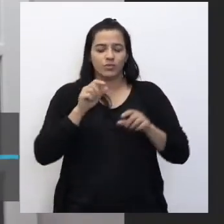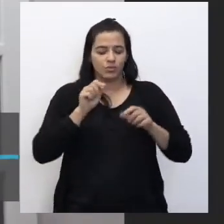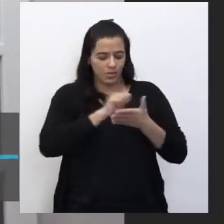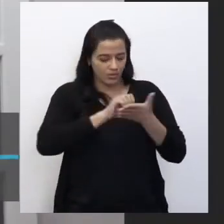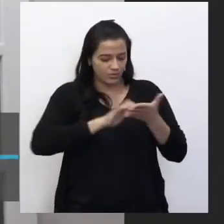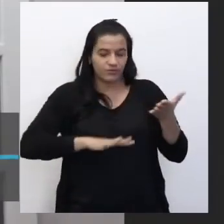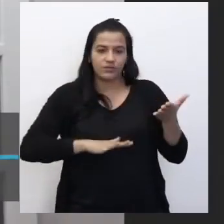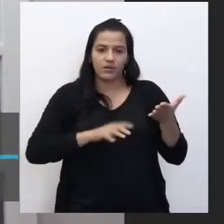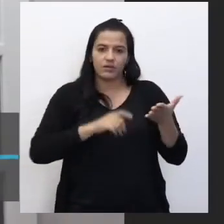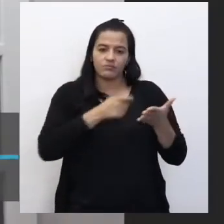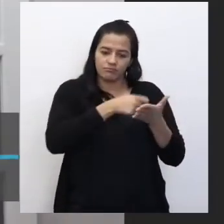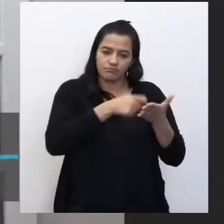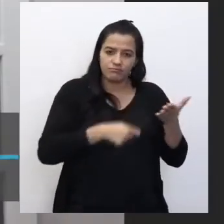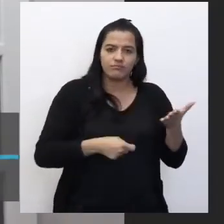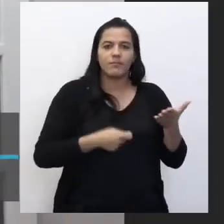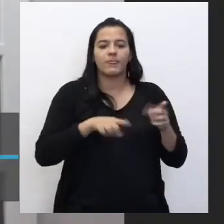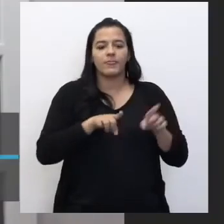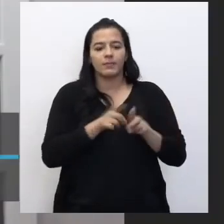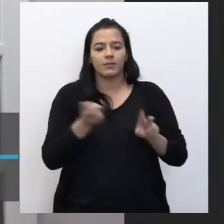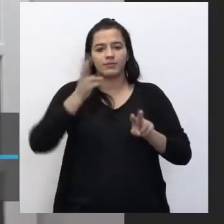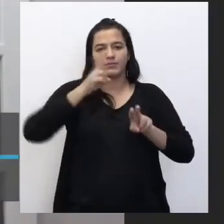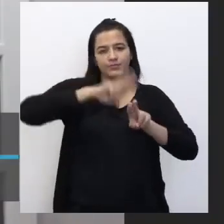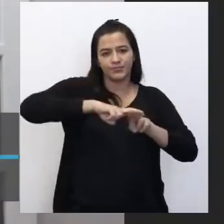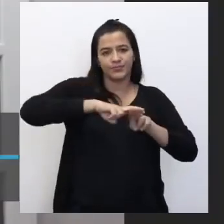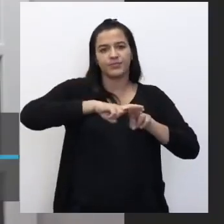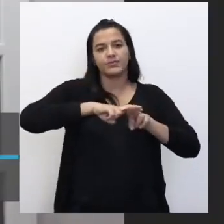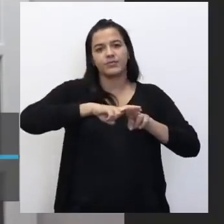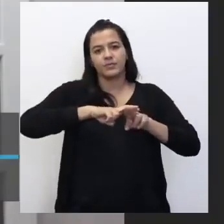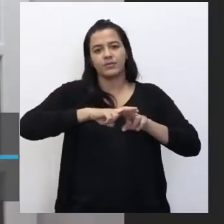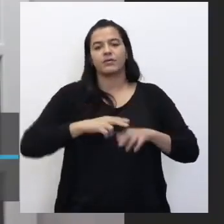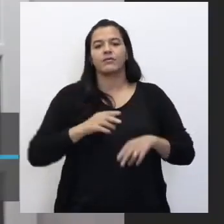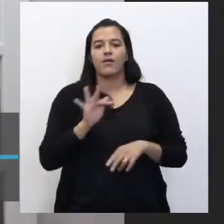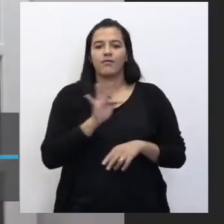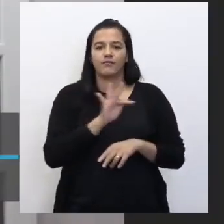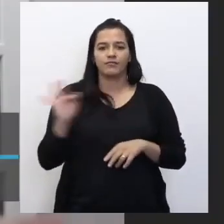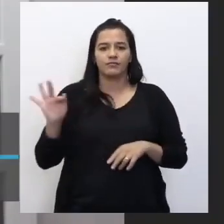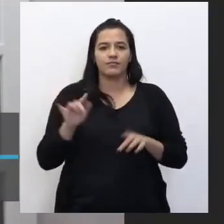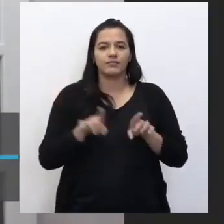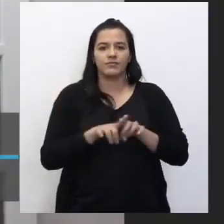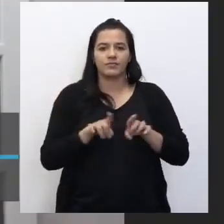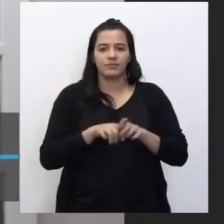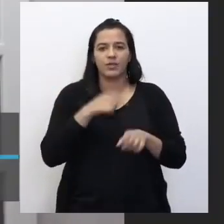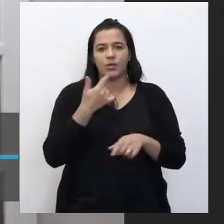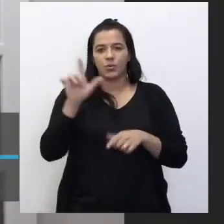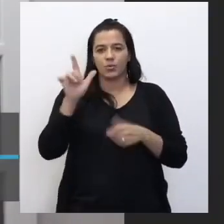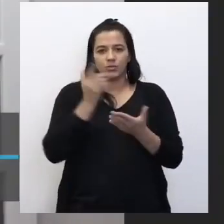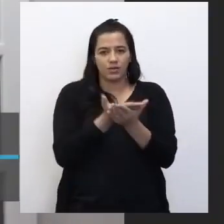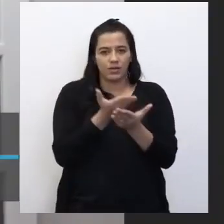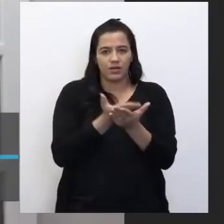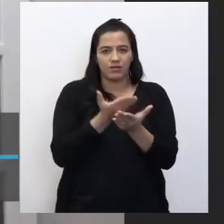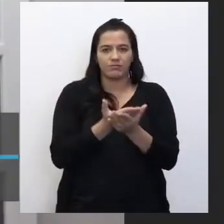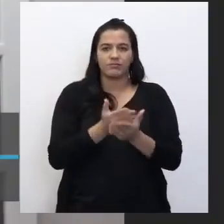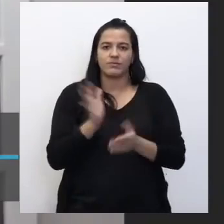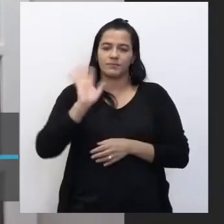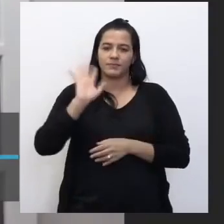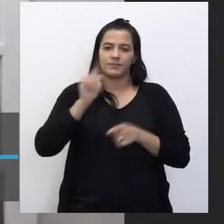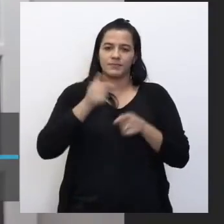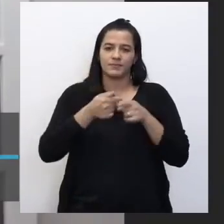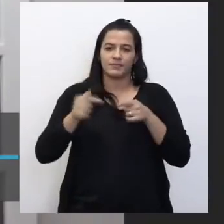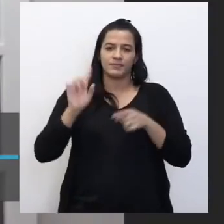propondo, que usem a hashtag filosofia no CMSP. Então, todos aí uma outra aula excelente e a gente se vê na semana que vem.